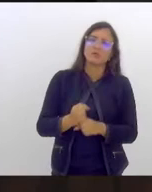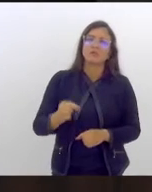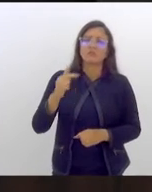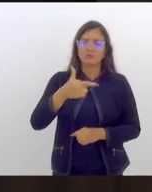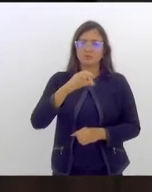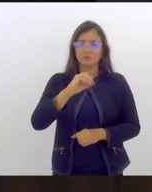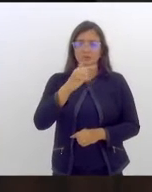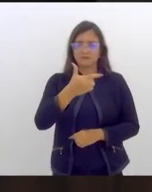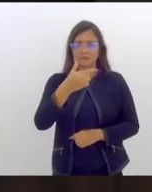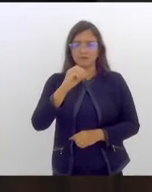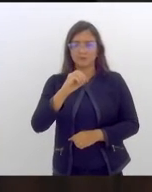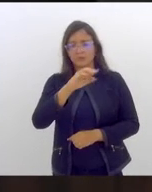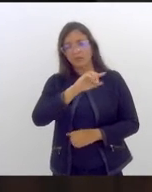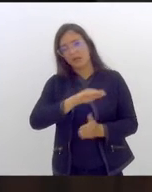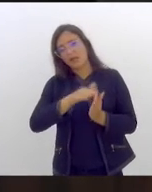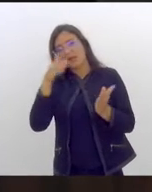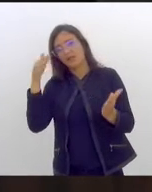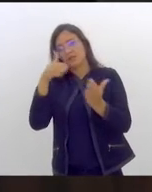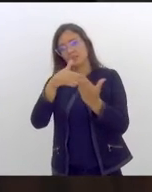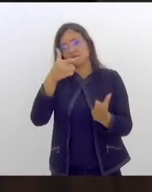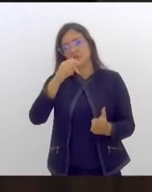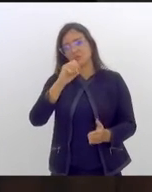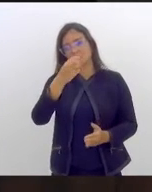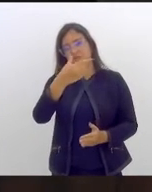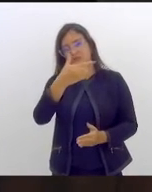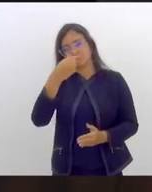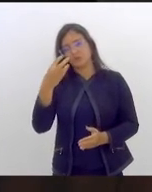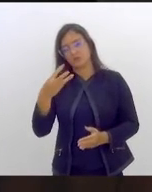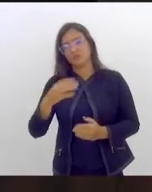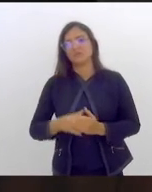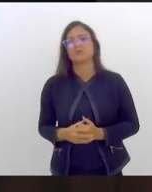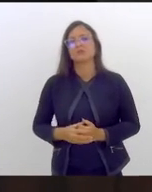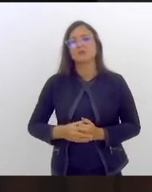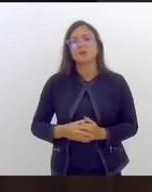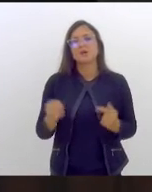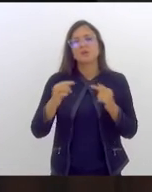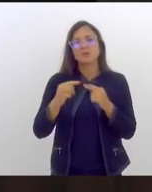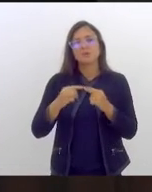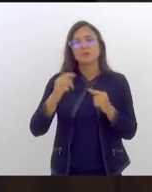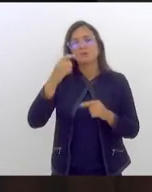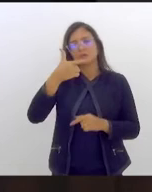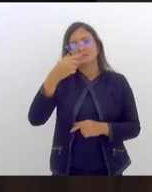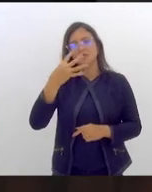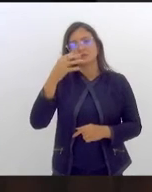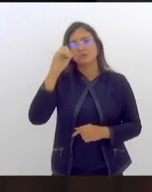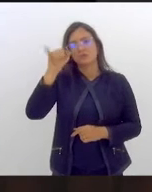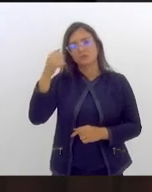lei número 8730 de 24 de janeiro de 2020